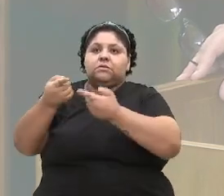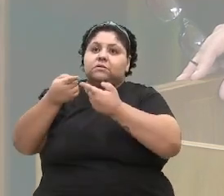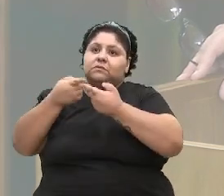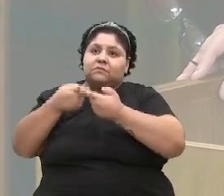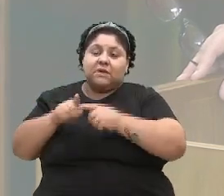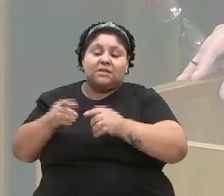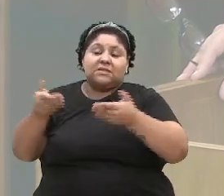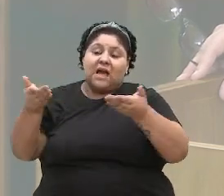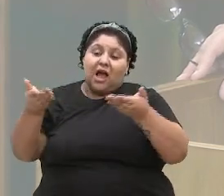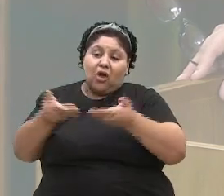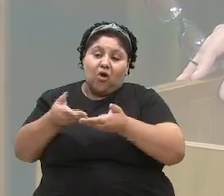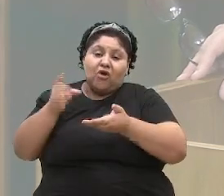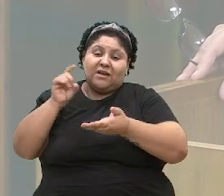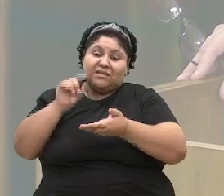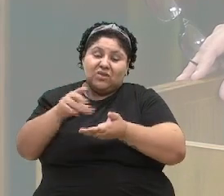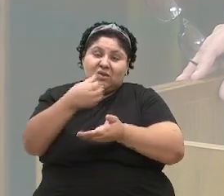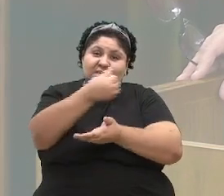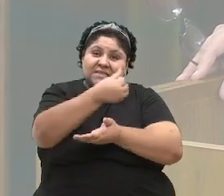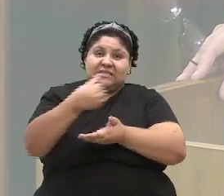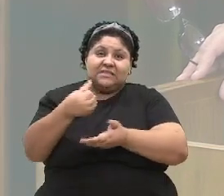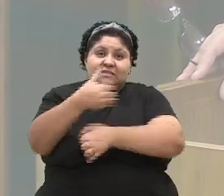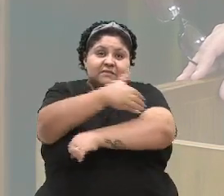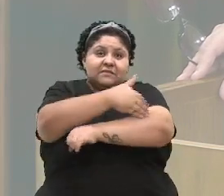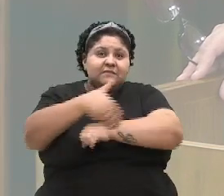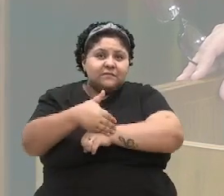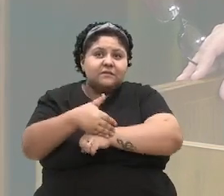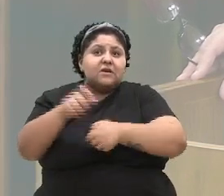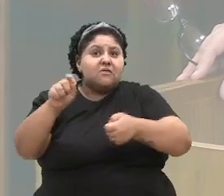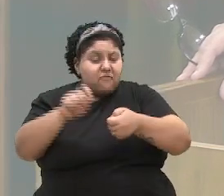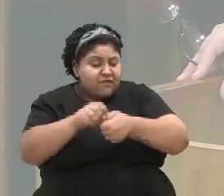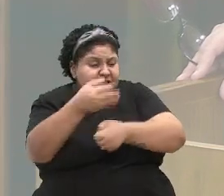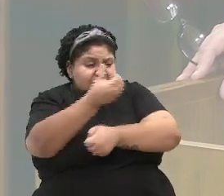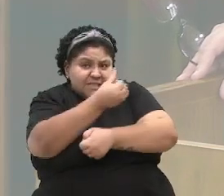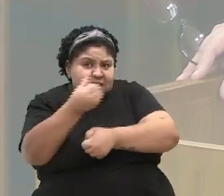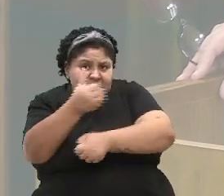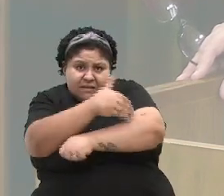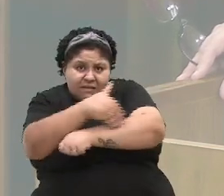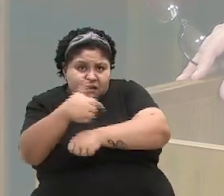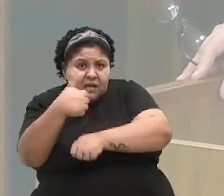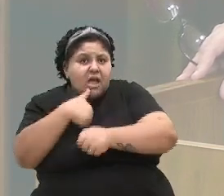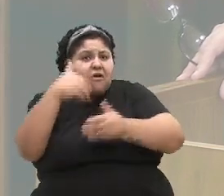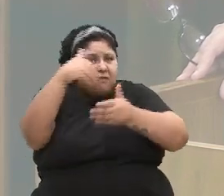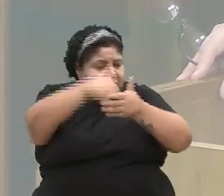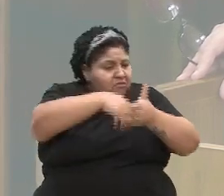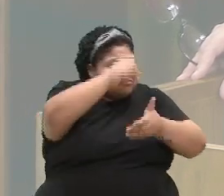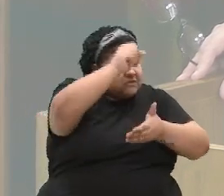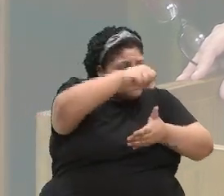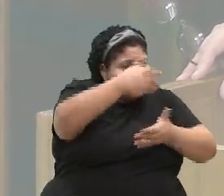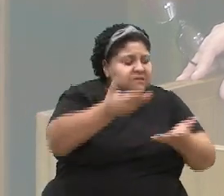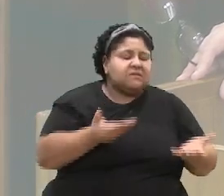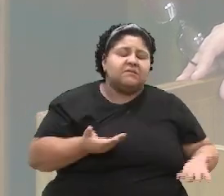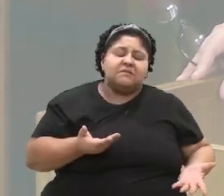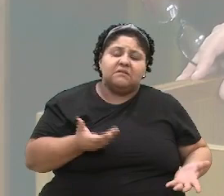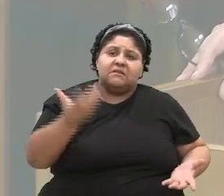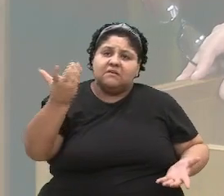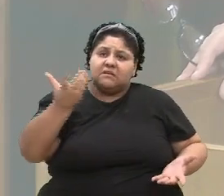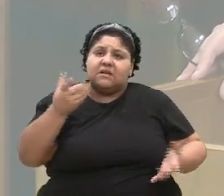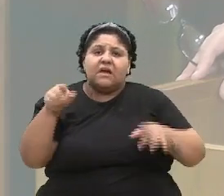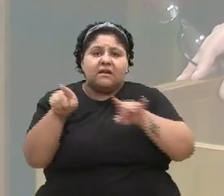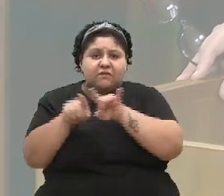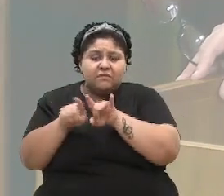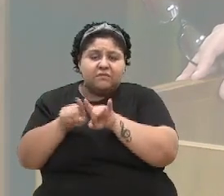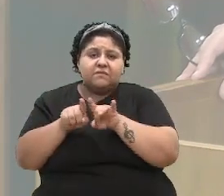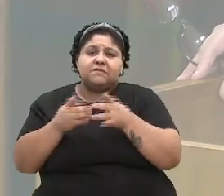possível agora 66 ruas, vamos fazer 66, eu voto sim. Quero também